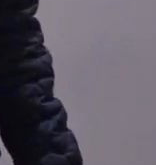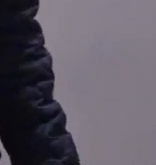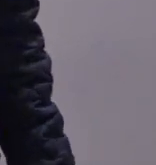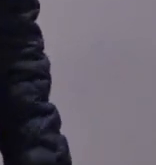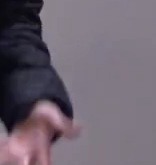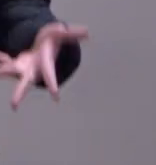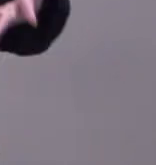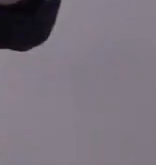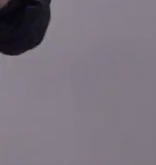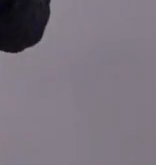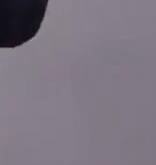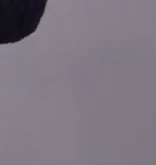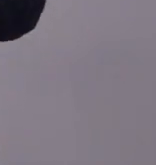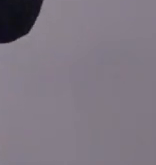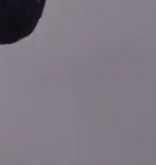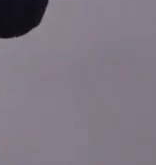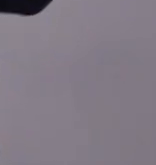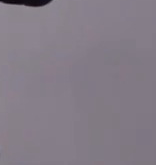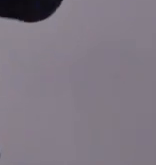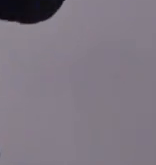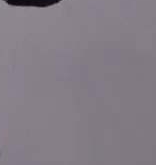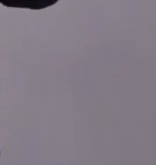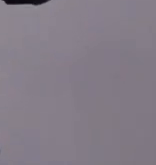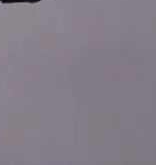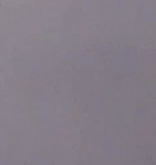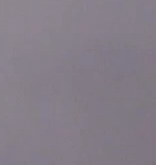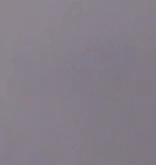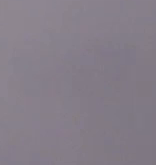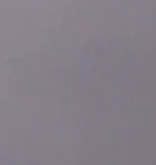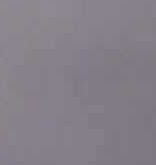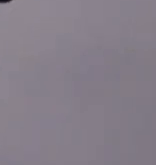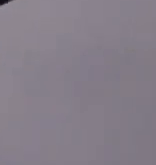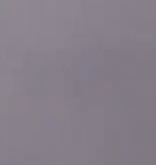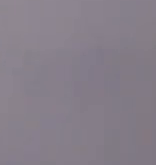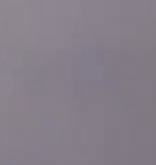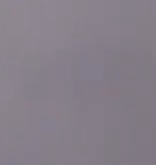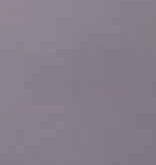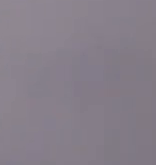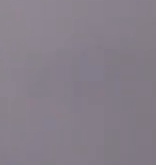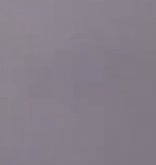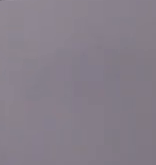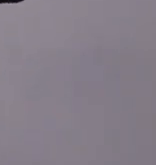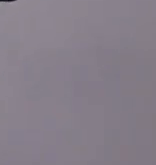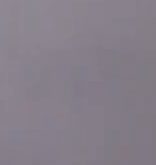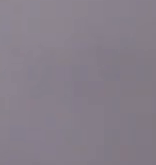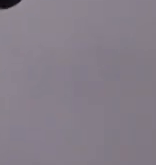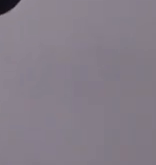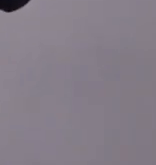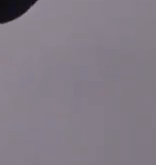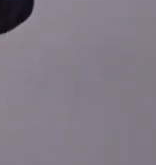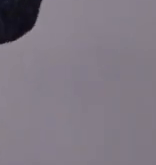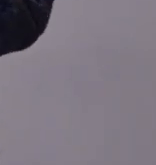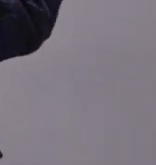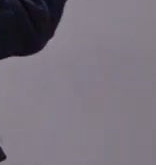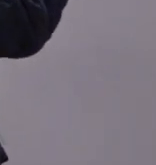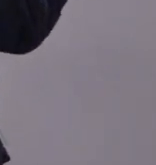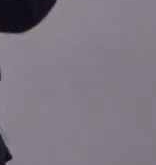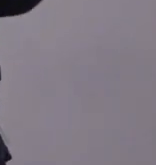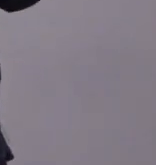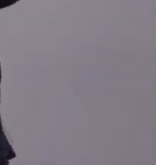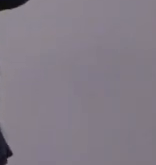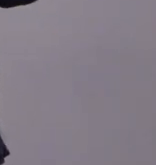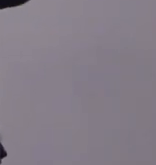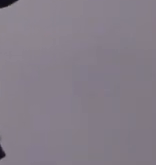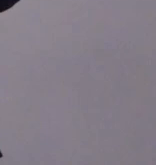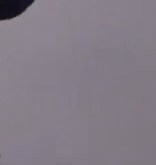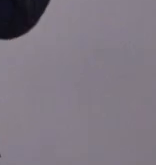acolhimento institucional, reordenamento e metodologias. Para coordenar os trabalhos dessa mesa, nós convidamos a senhora